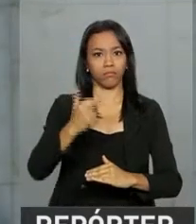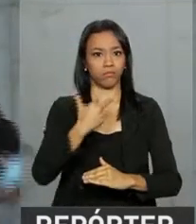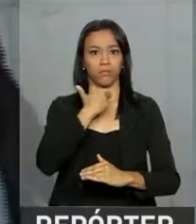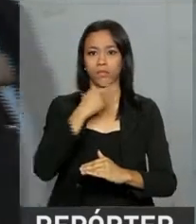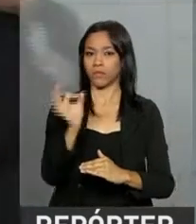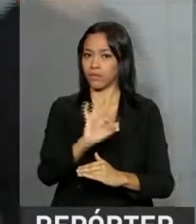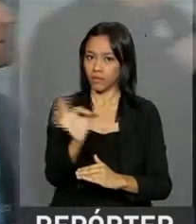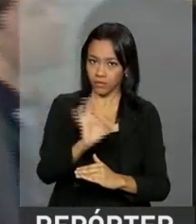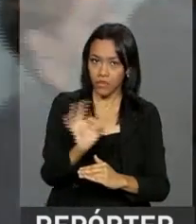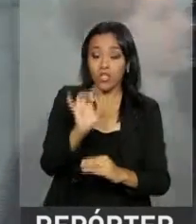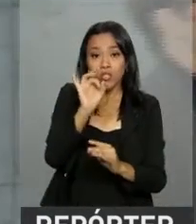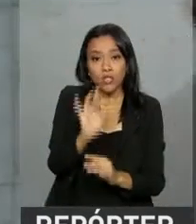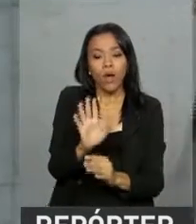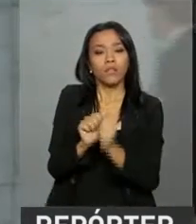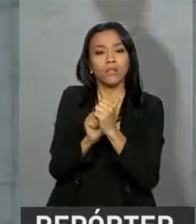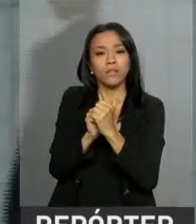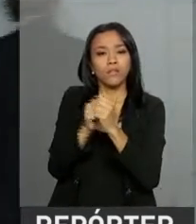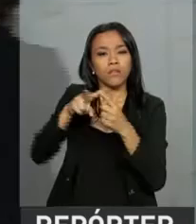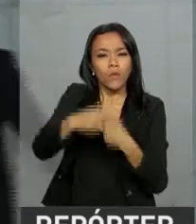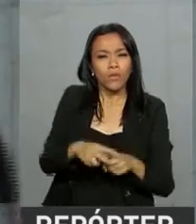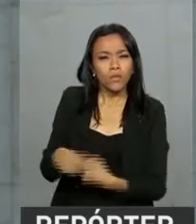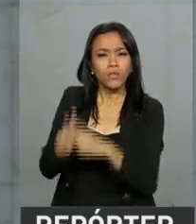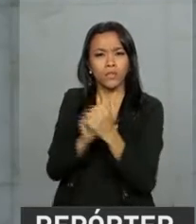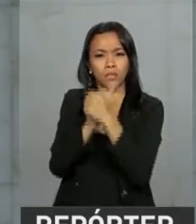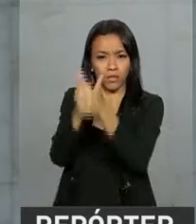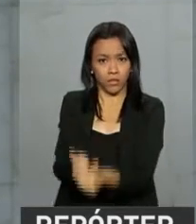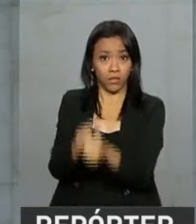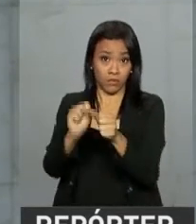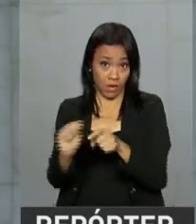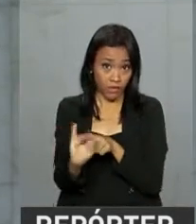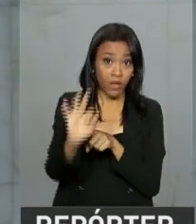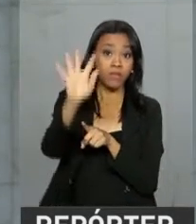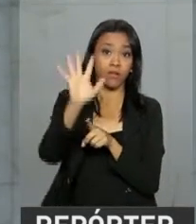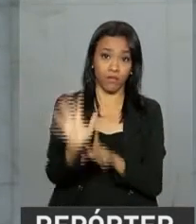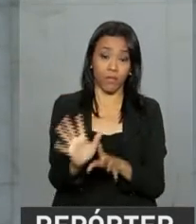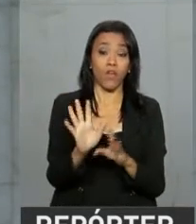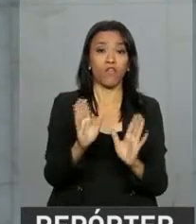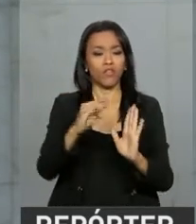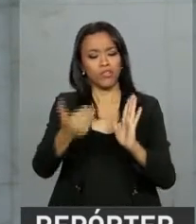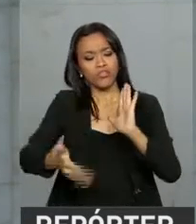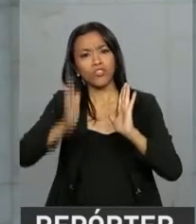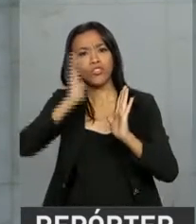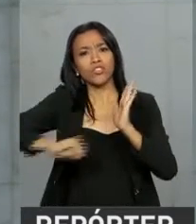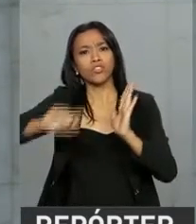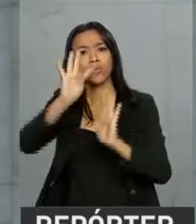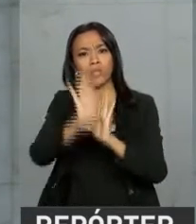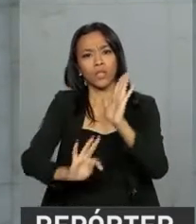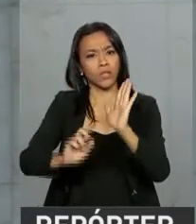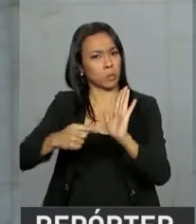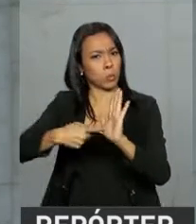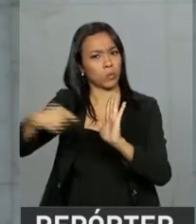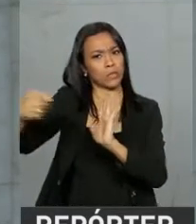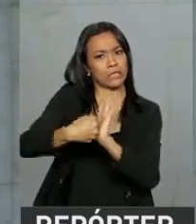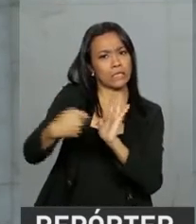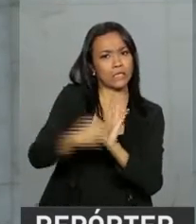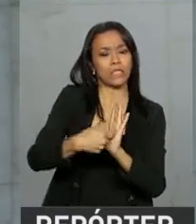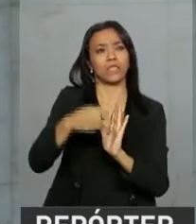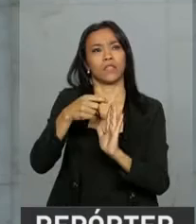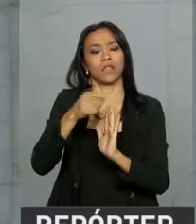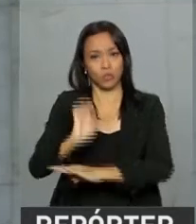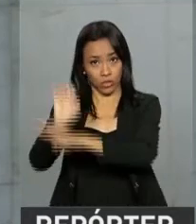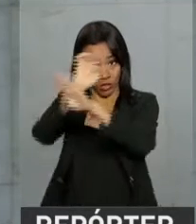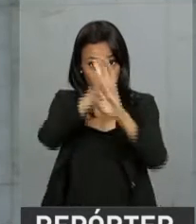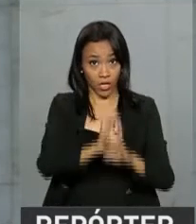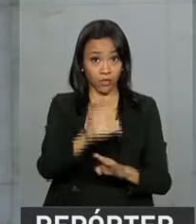acrescido apenas da inflação foi retirado do texto a exigência que determinava que os estados e distrito federal